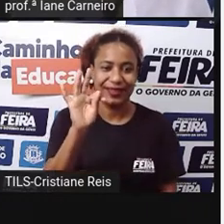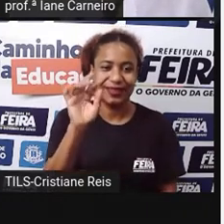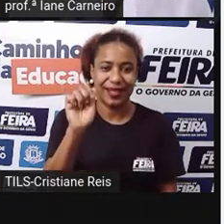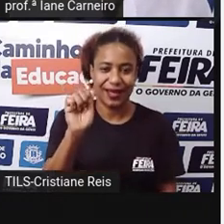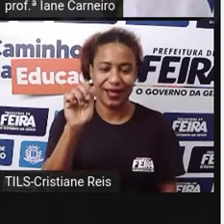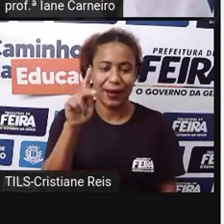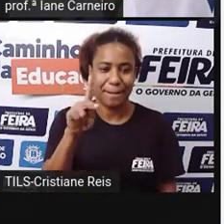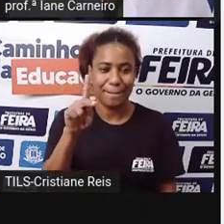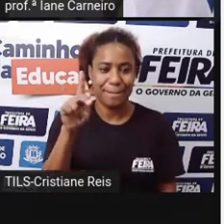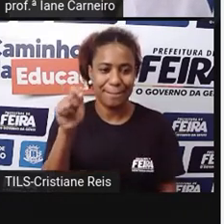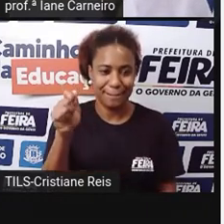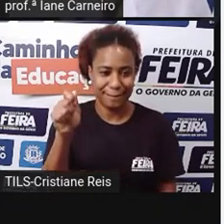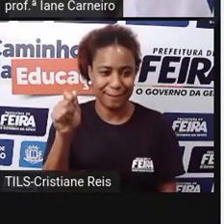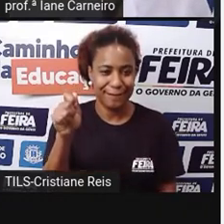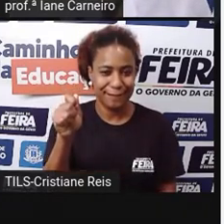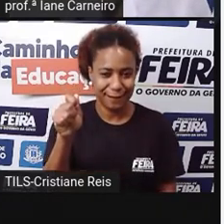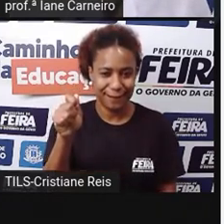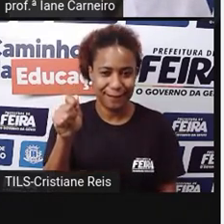tá.